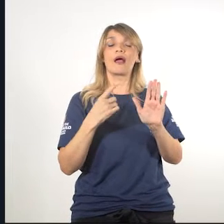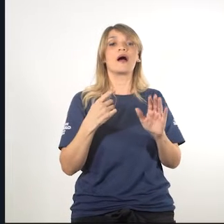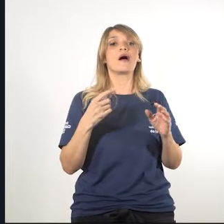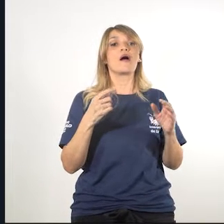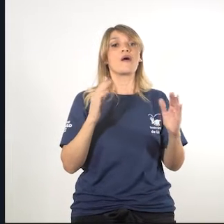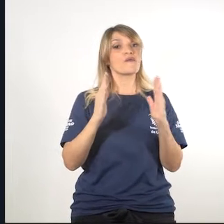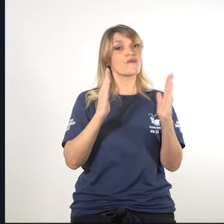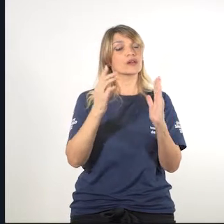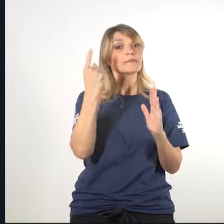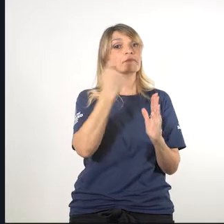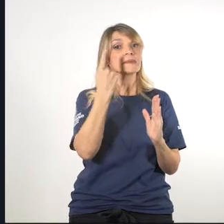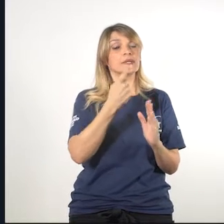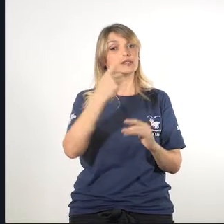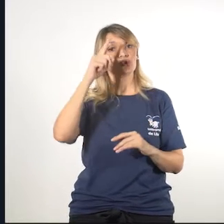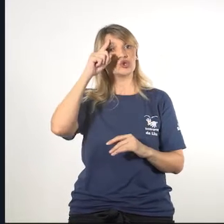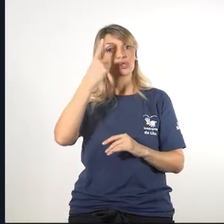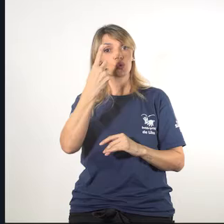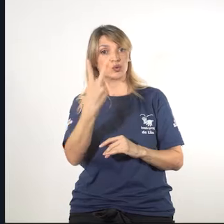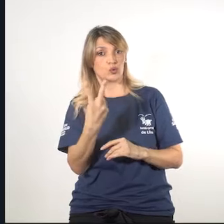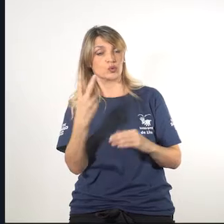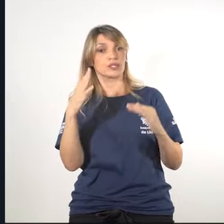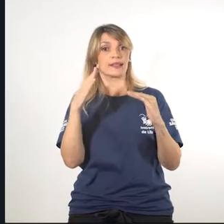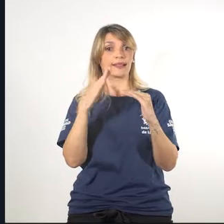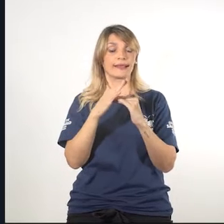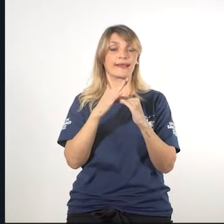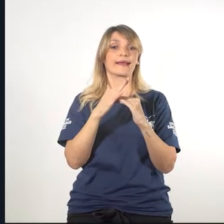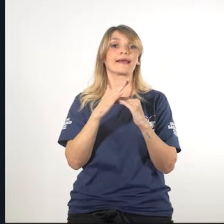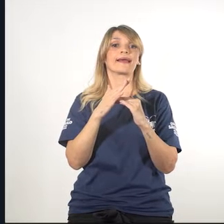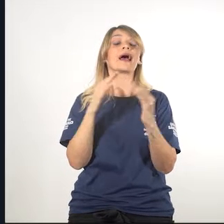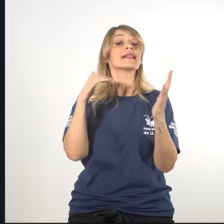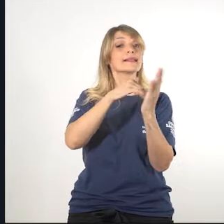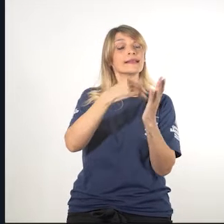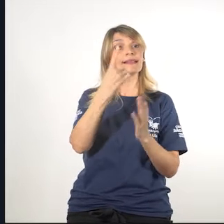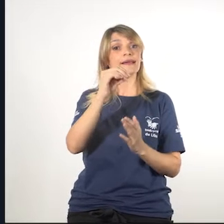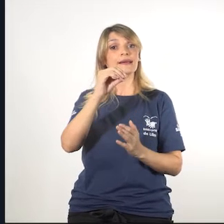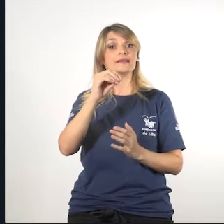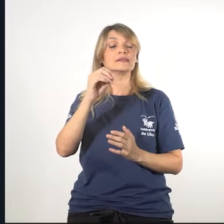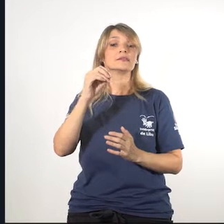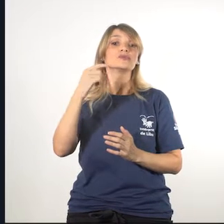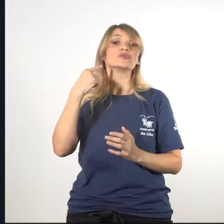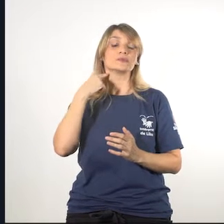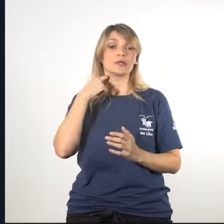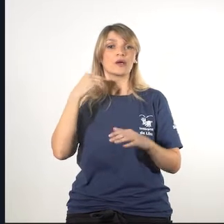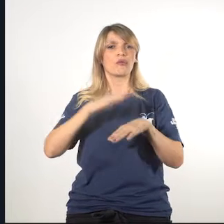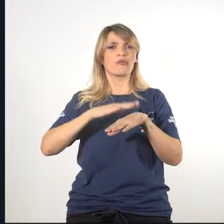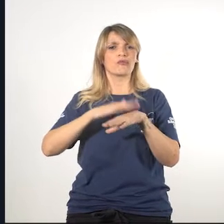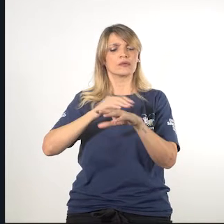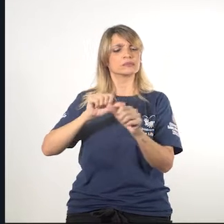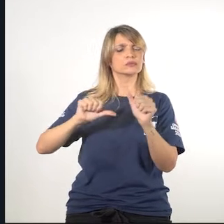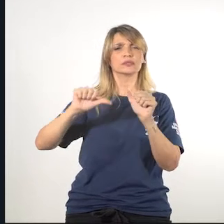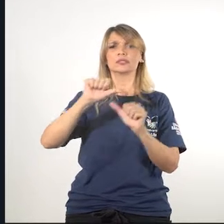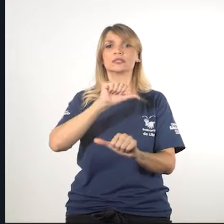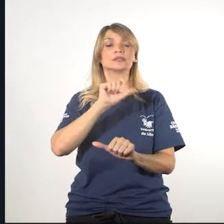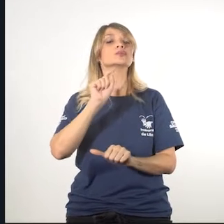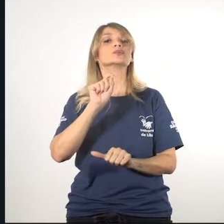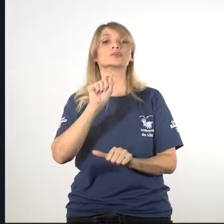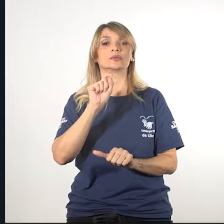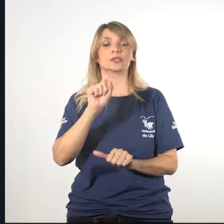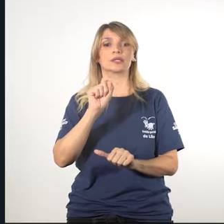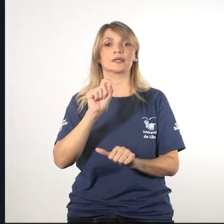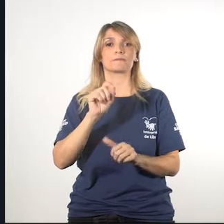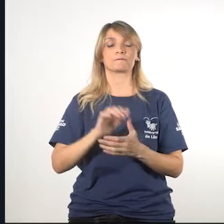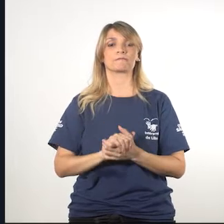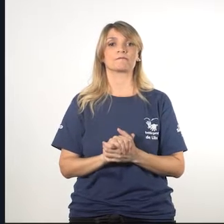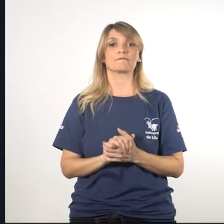fase, do dia 12/4 ao dia 10/5, nós fizemos aqui, prefeito, uma mudança importante, na medida que nós